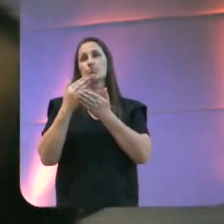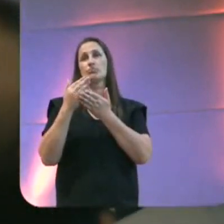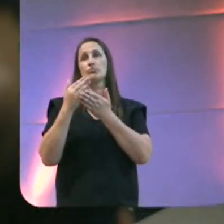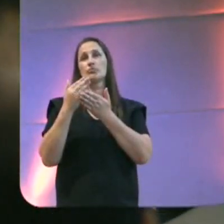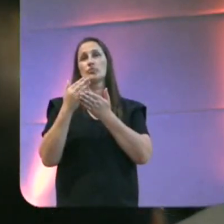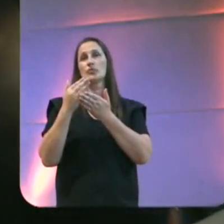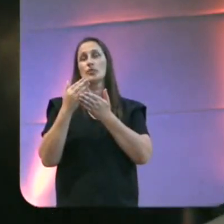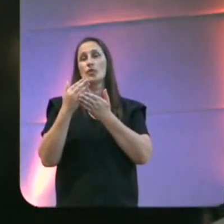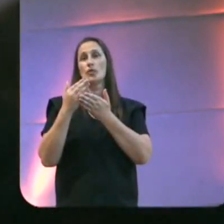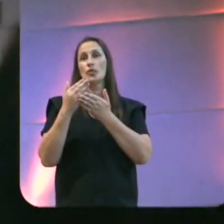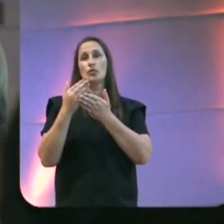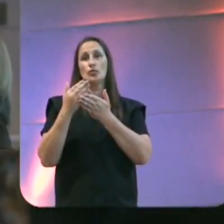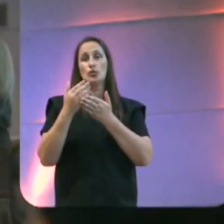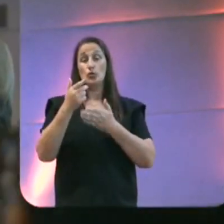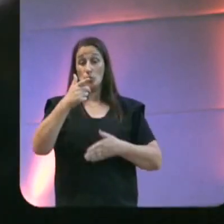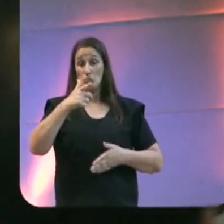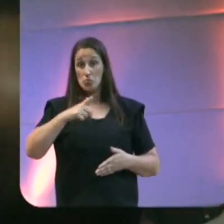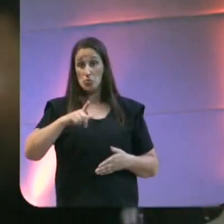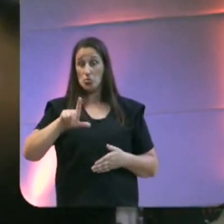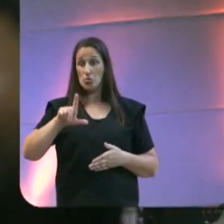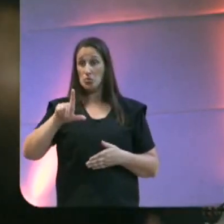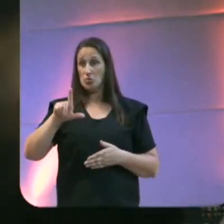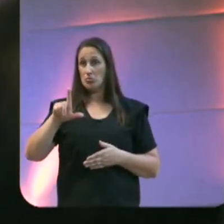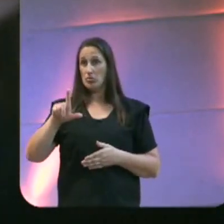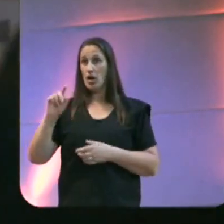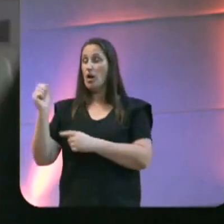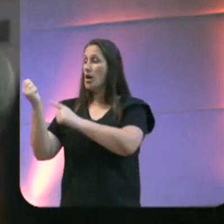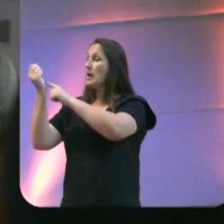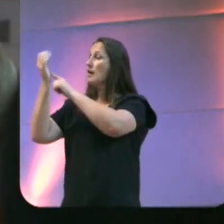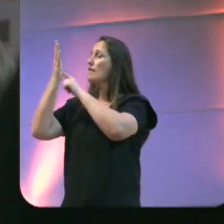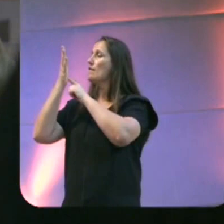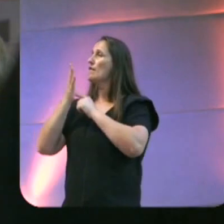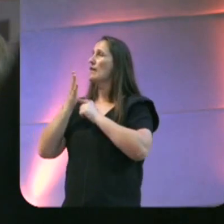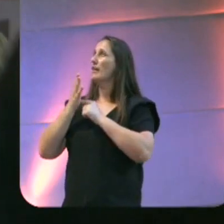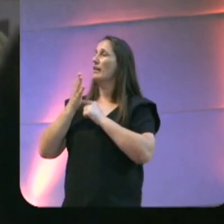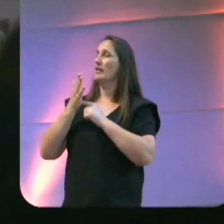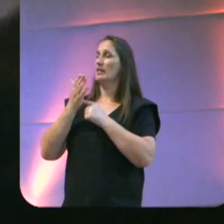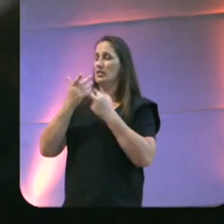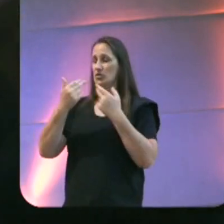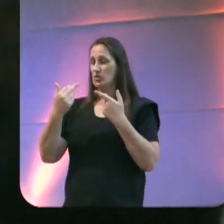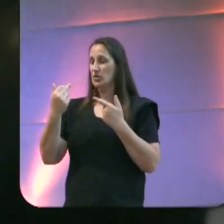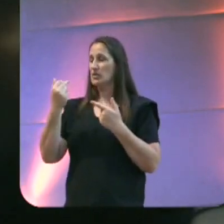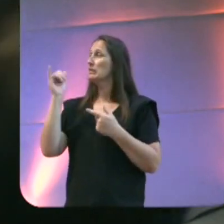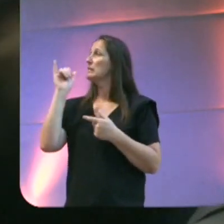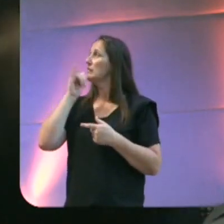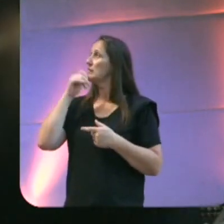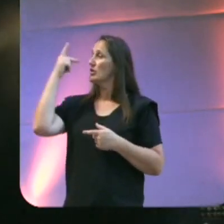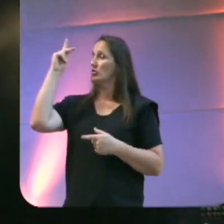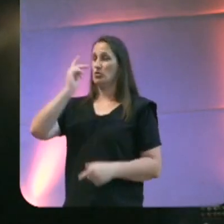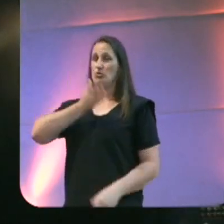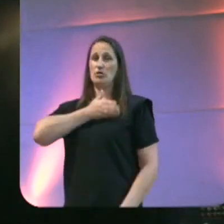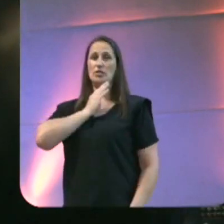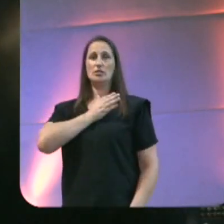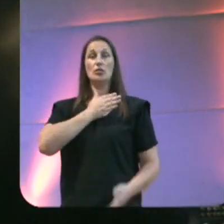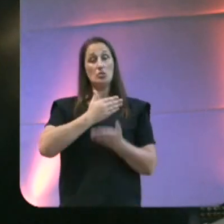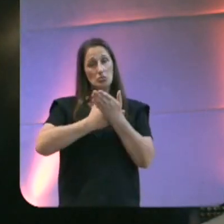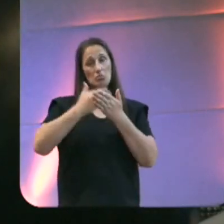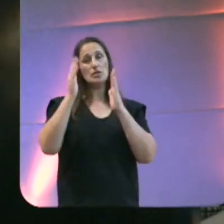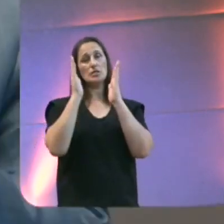maneira prática de fazer: Senhor, me revela o que está em mim que entristece o Senhor. A gente começa a orar todo